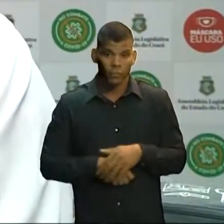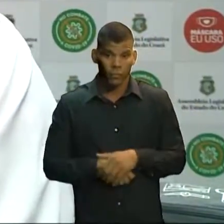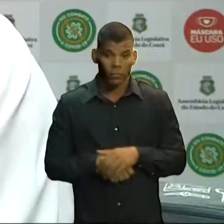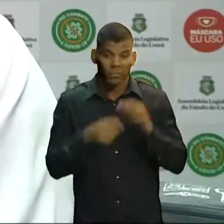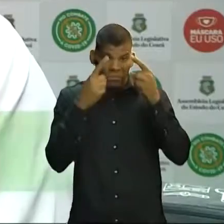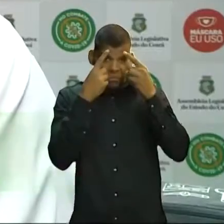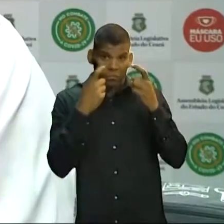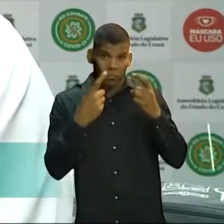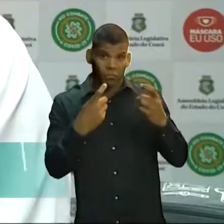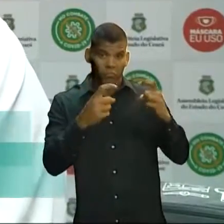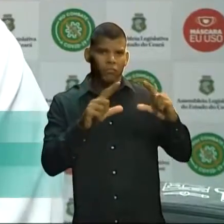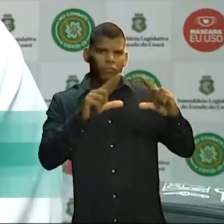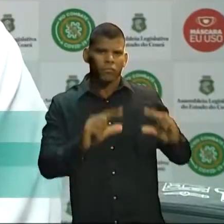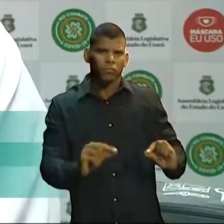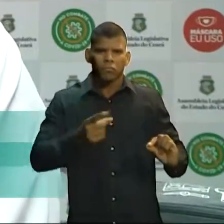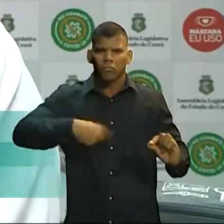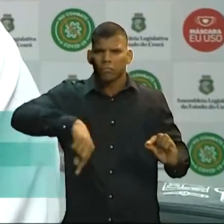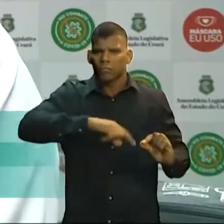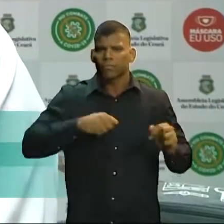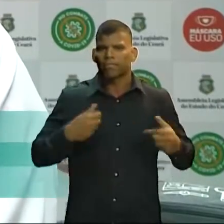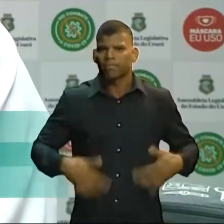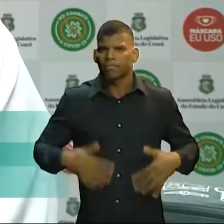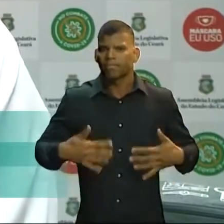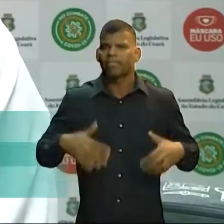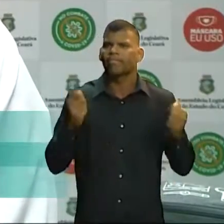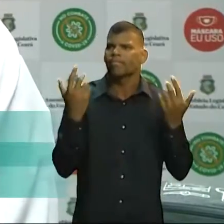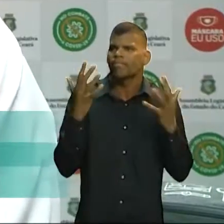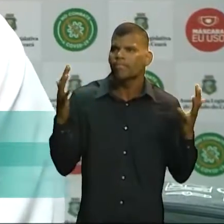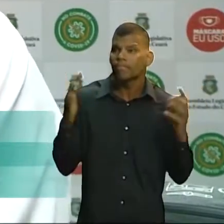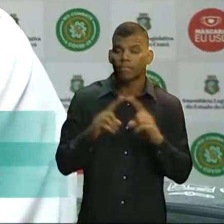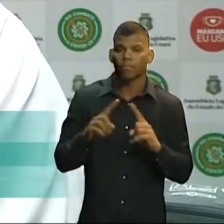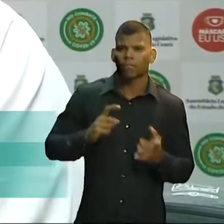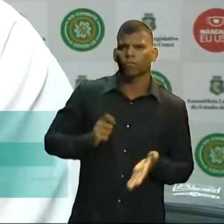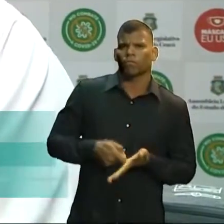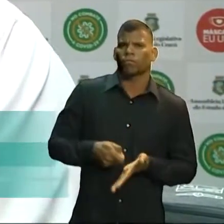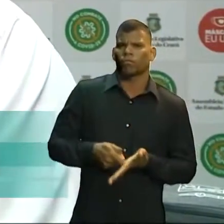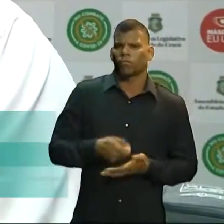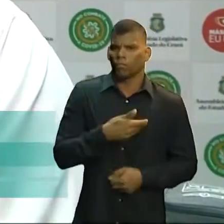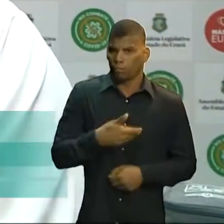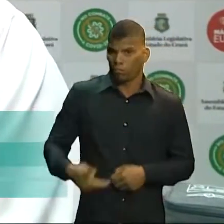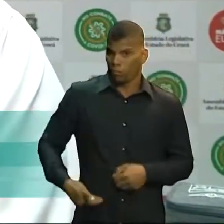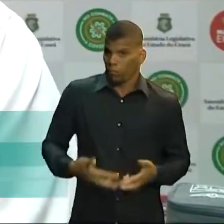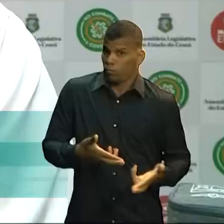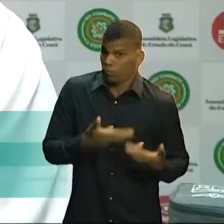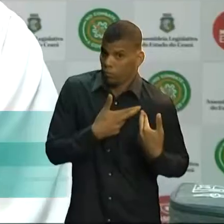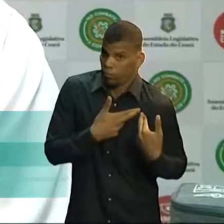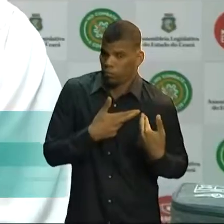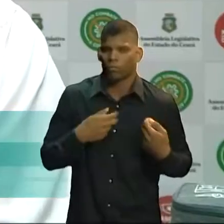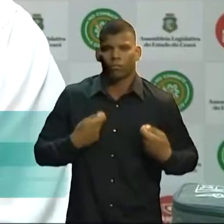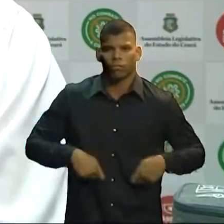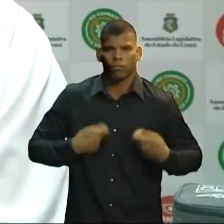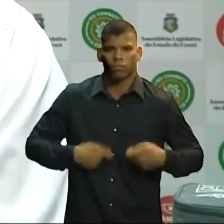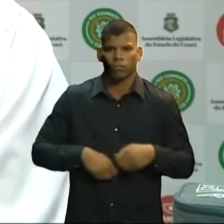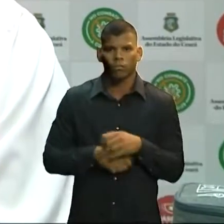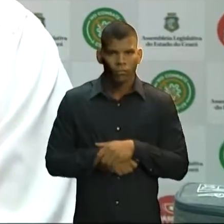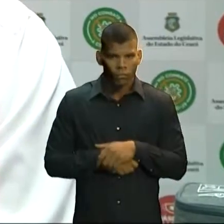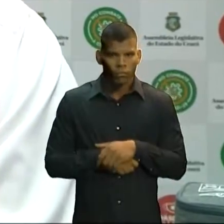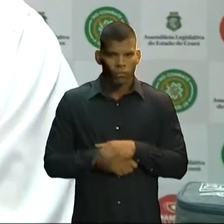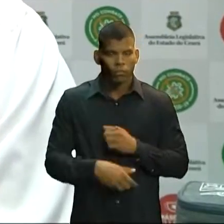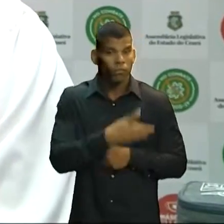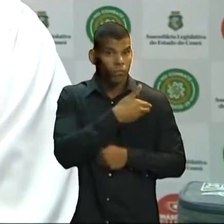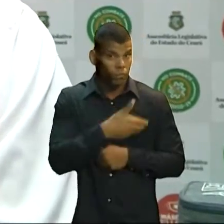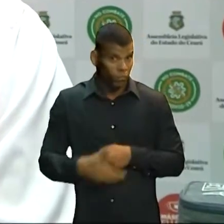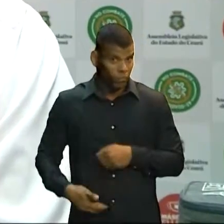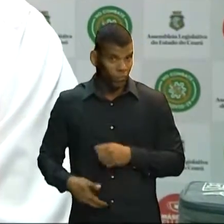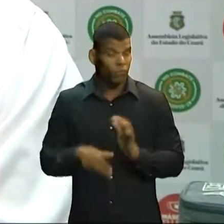que comemorar, mas não, sem nunca deixar de cobrar o governo a sua responsabilidade, né? O governo ainda deixou